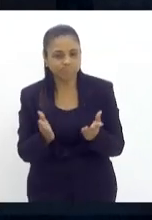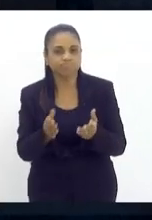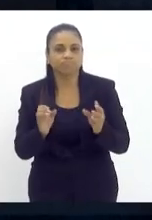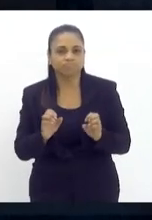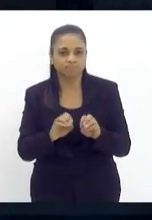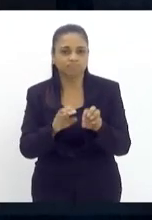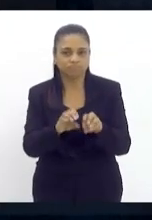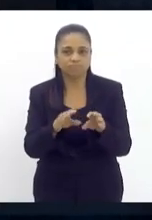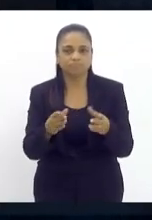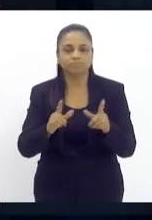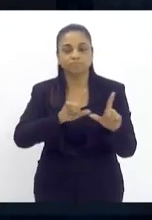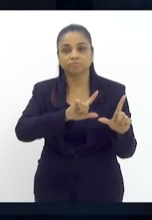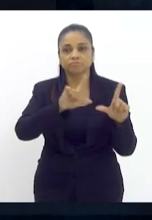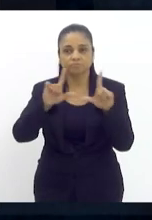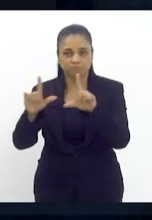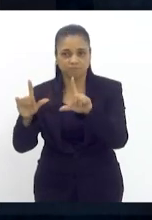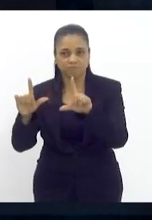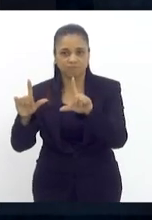mais uma?